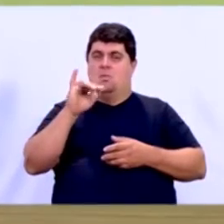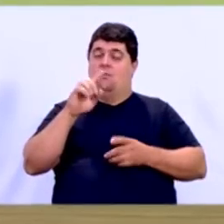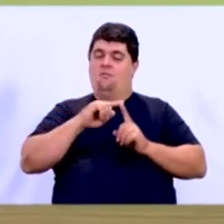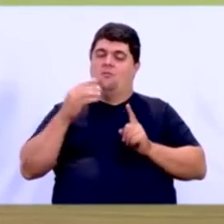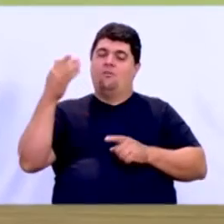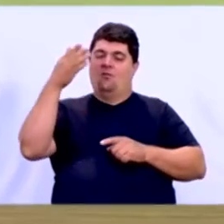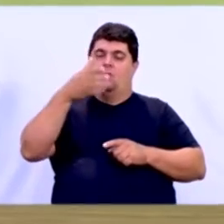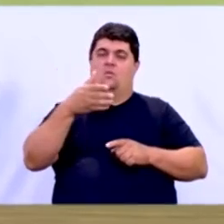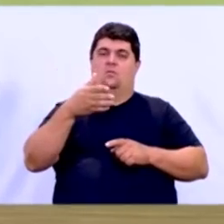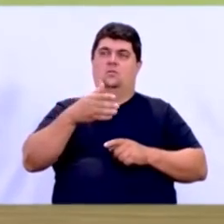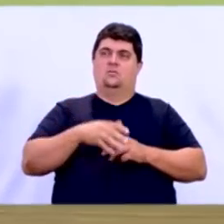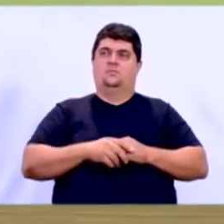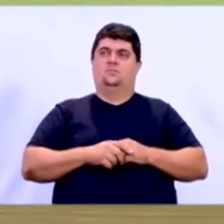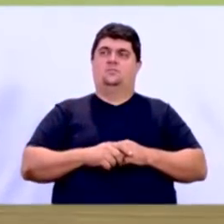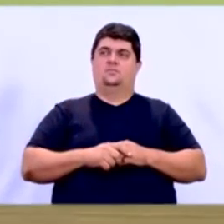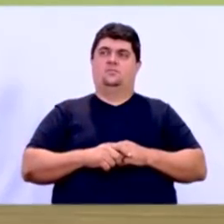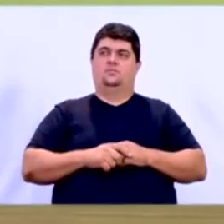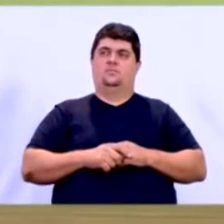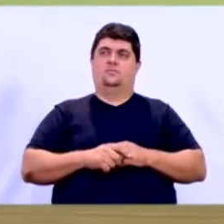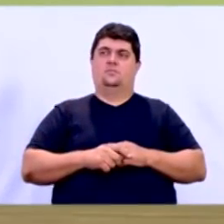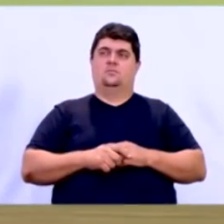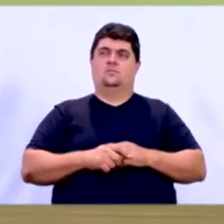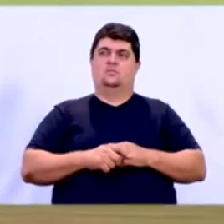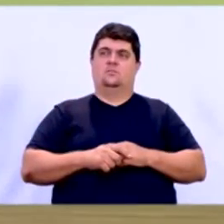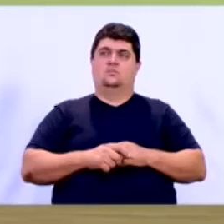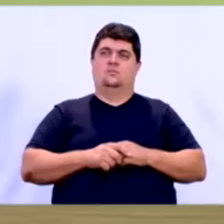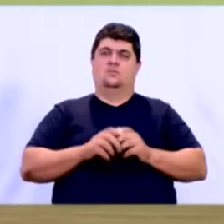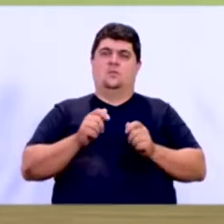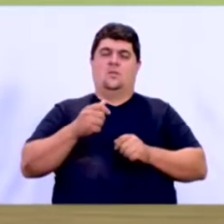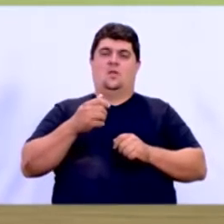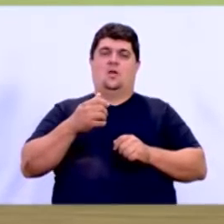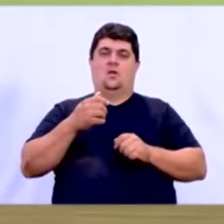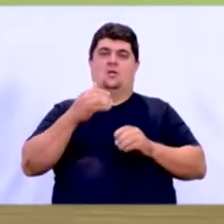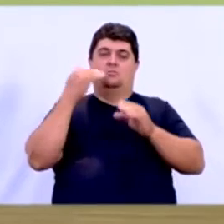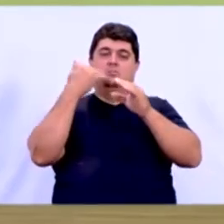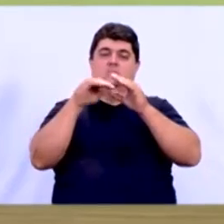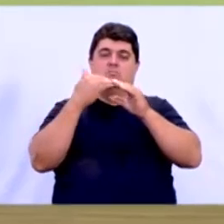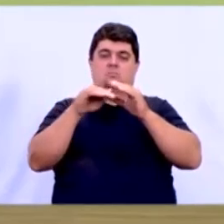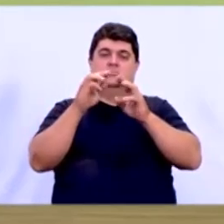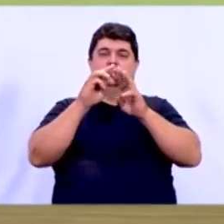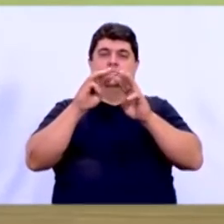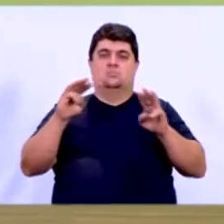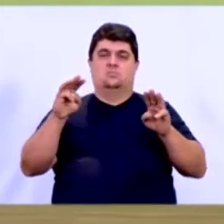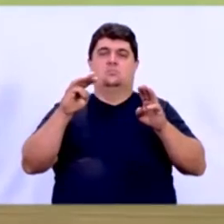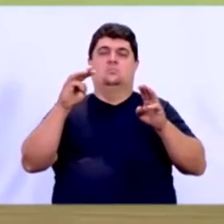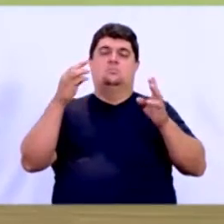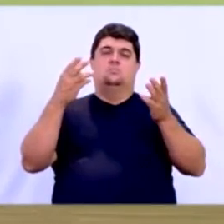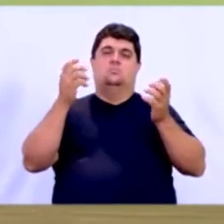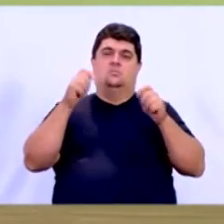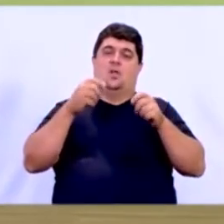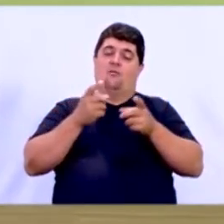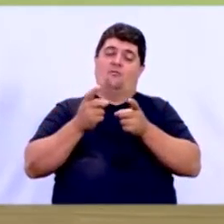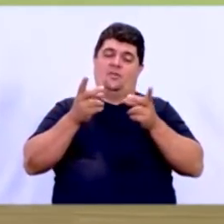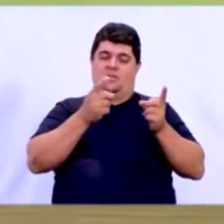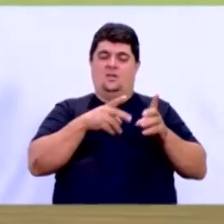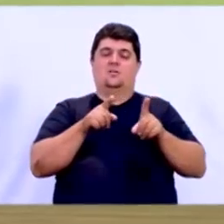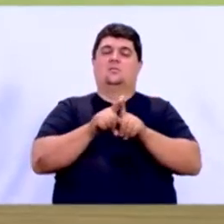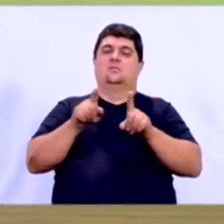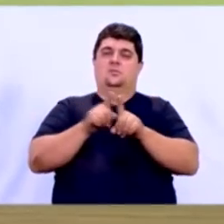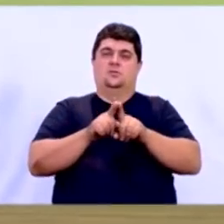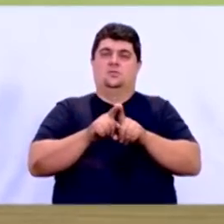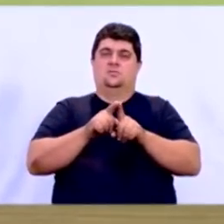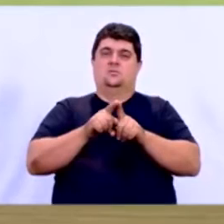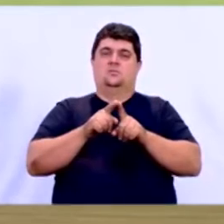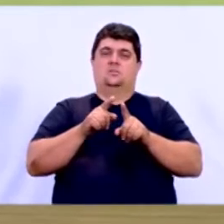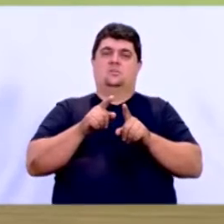certeza. Às vezes pode ser criar alguma venda por internet, por site, por e-mail. Aí a gente já tem que